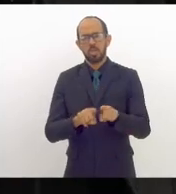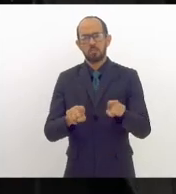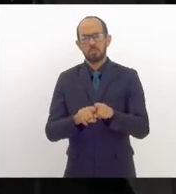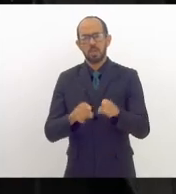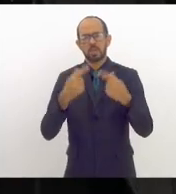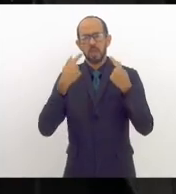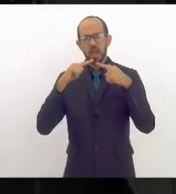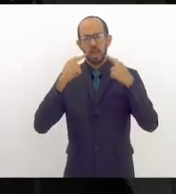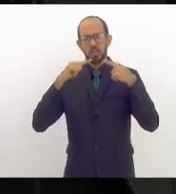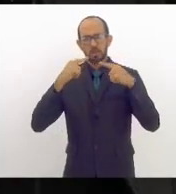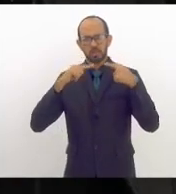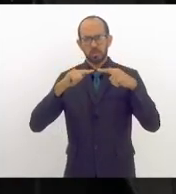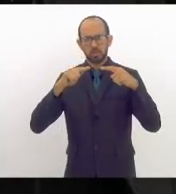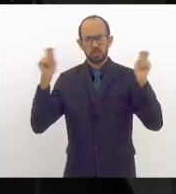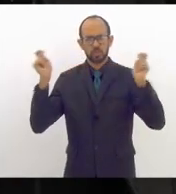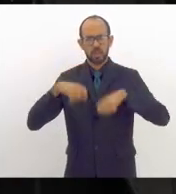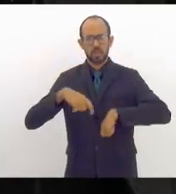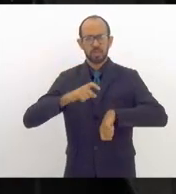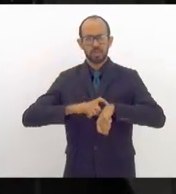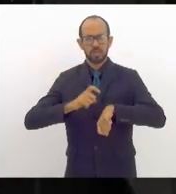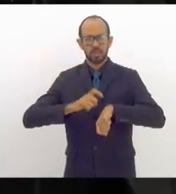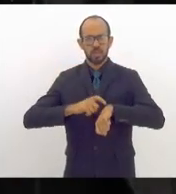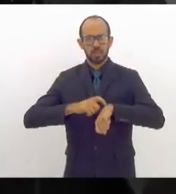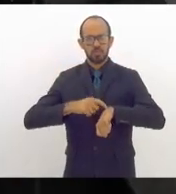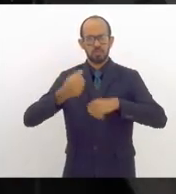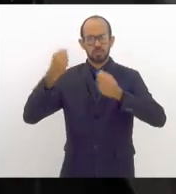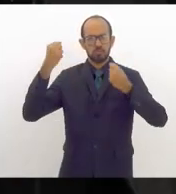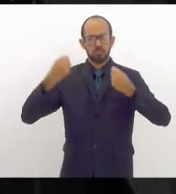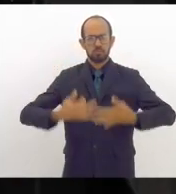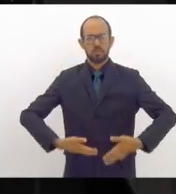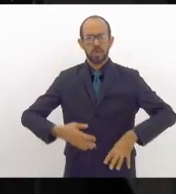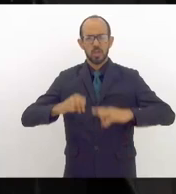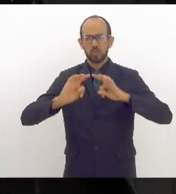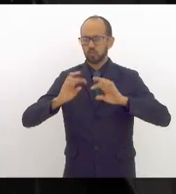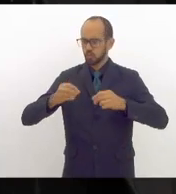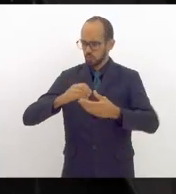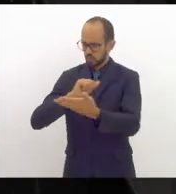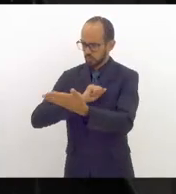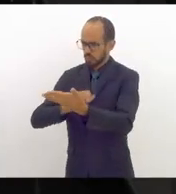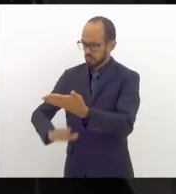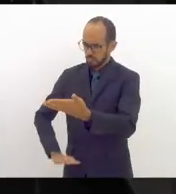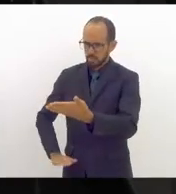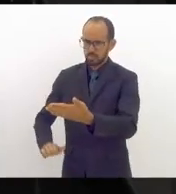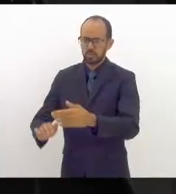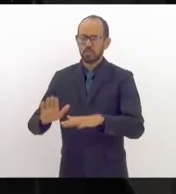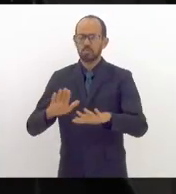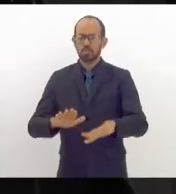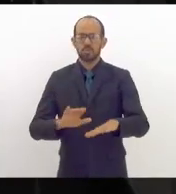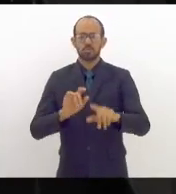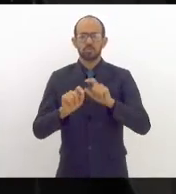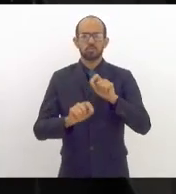não teria tempo suficiente aqui André para listas ou enumerá-las mas